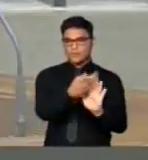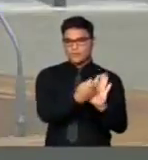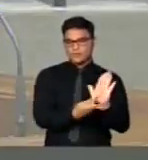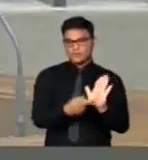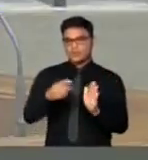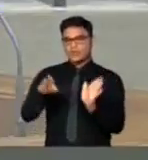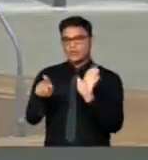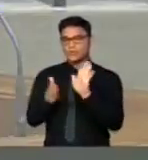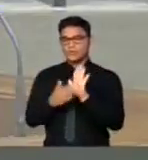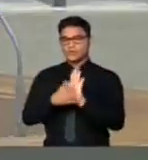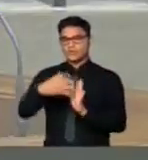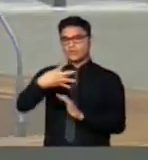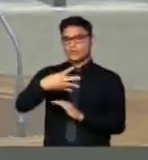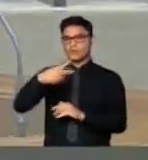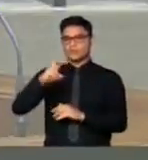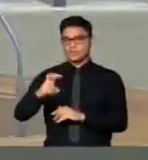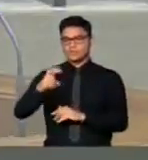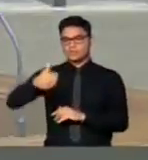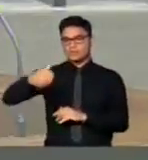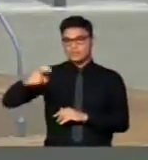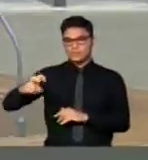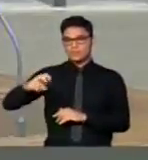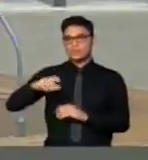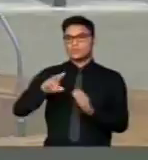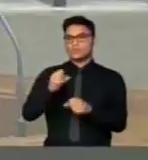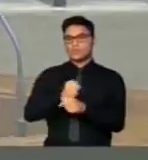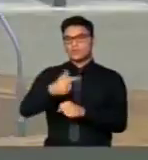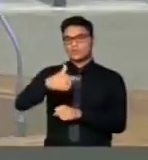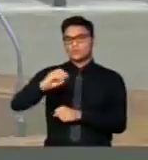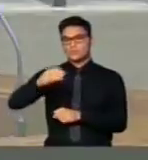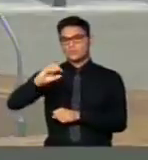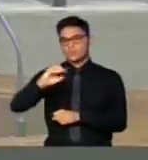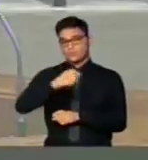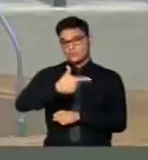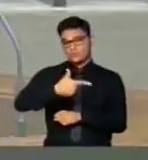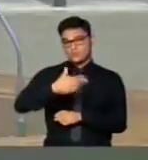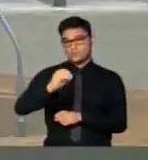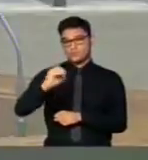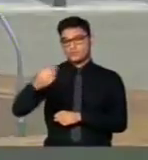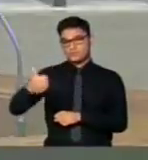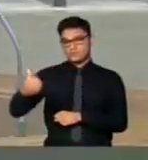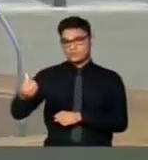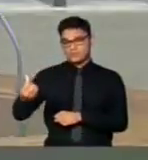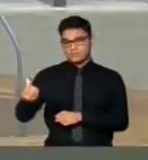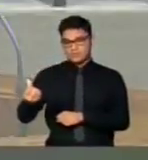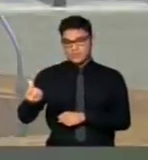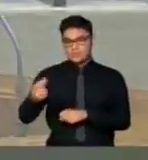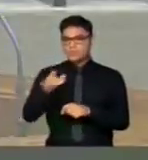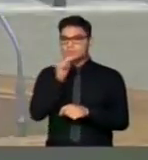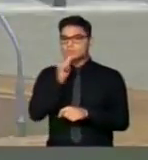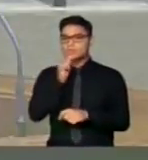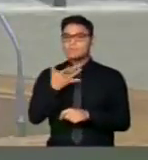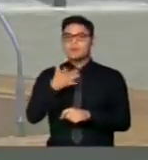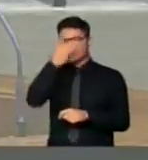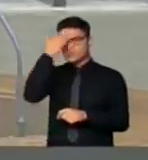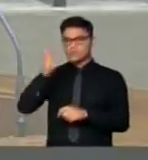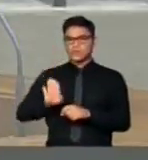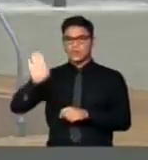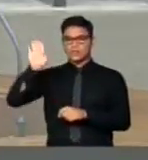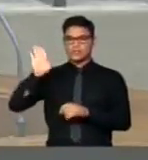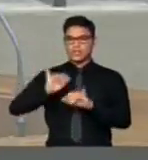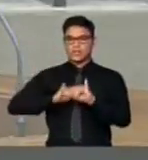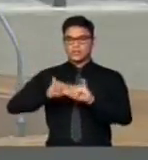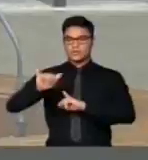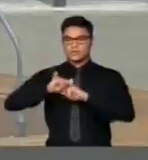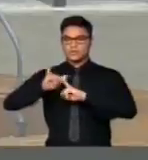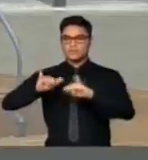projeto 4515 de 2016. Com isso, os candidatos abrem mão de campanhas de rádio, pela TV